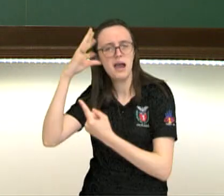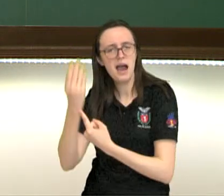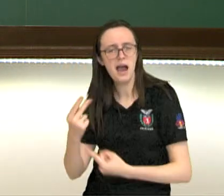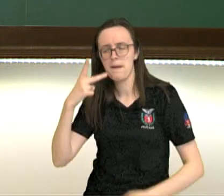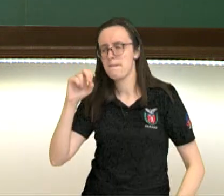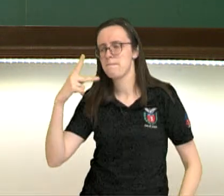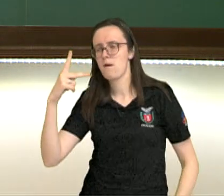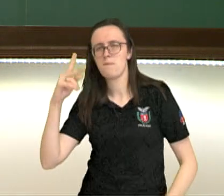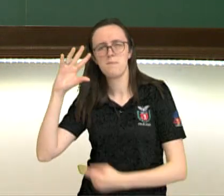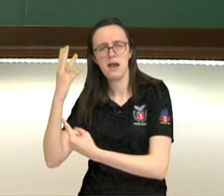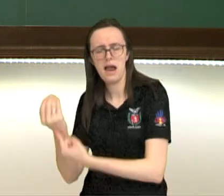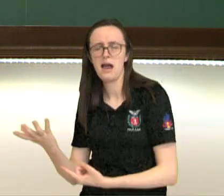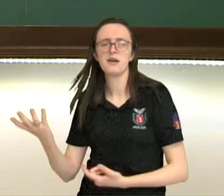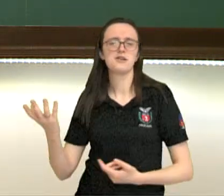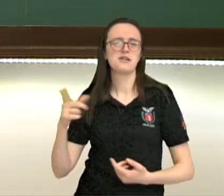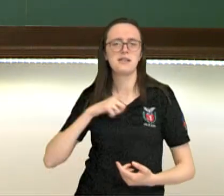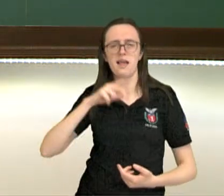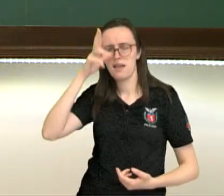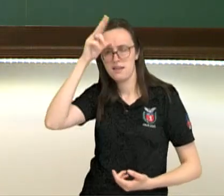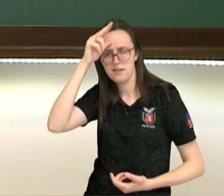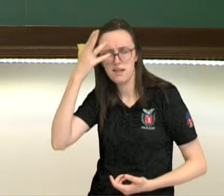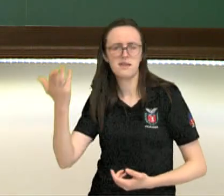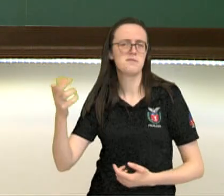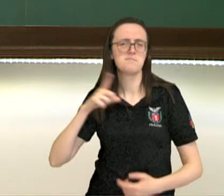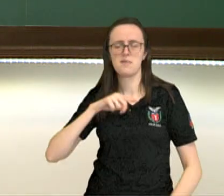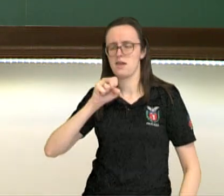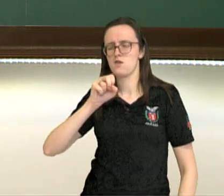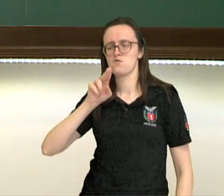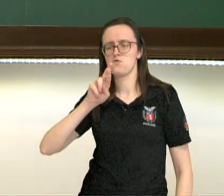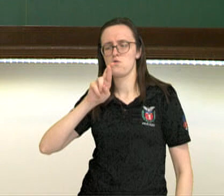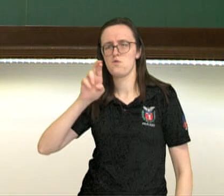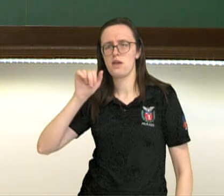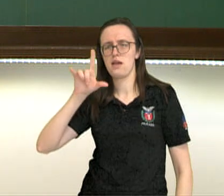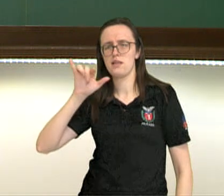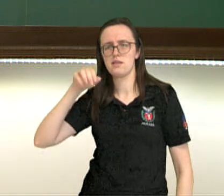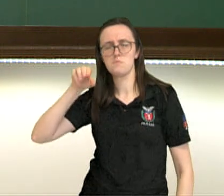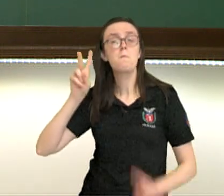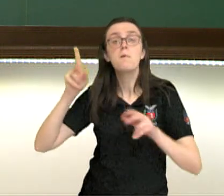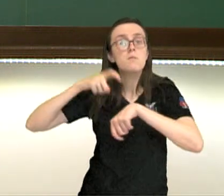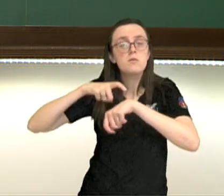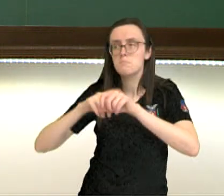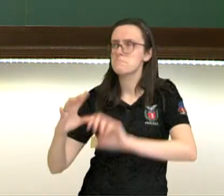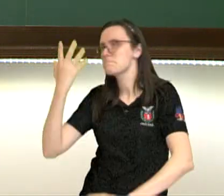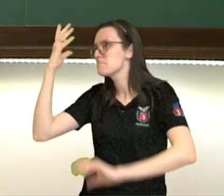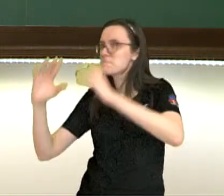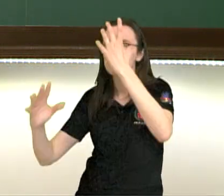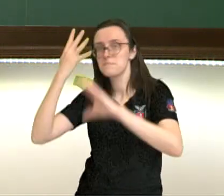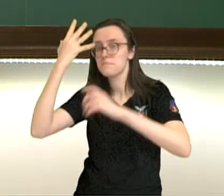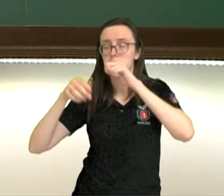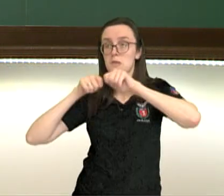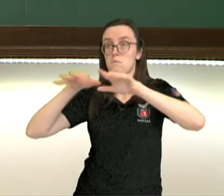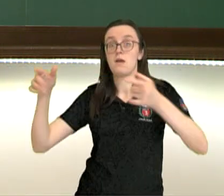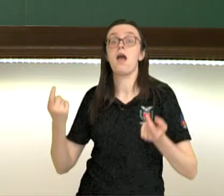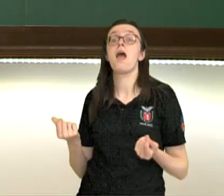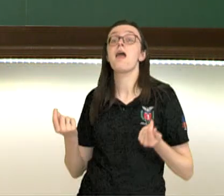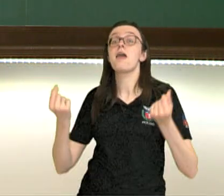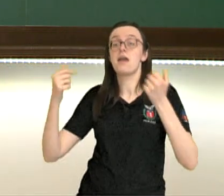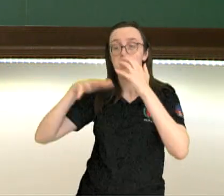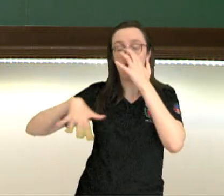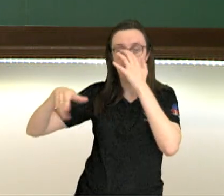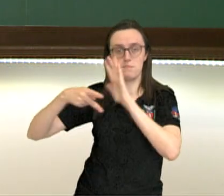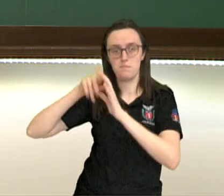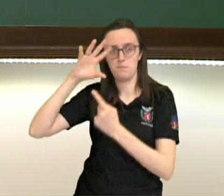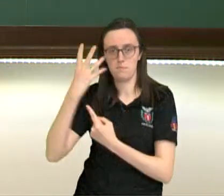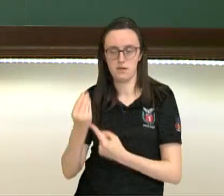op-art a pop art são tantos e tudo concomitante sabe tudo acontecendo ao mesmo tempo e enriquecendo cada vez mais o